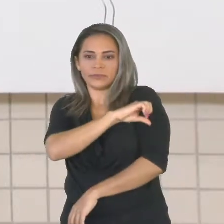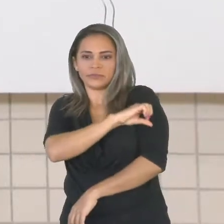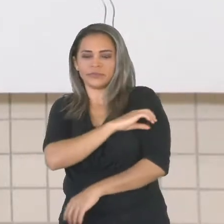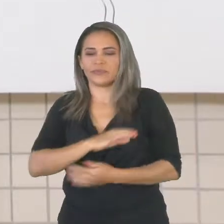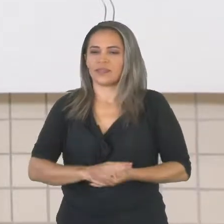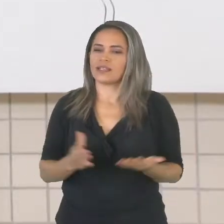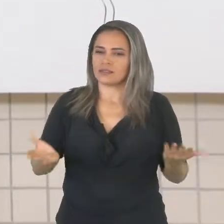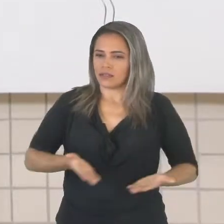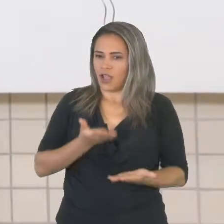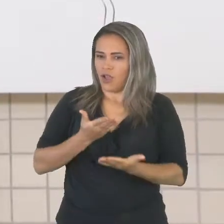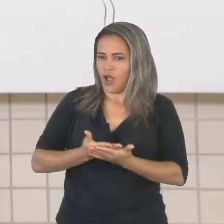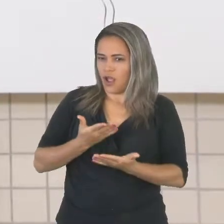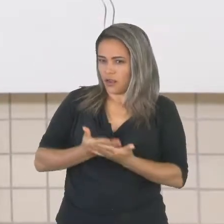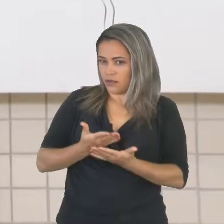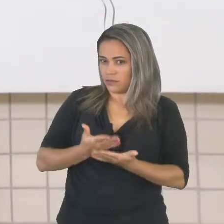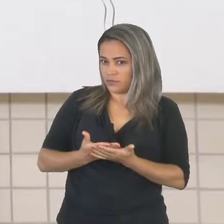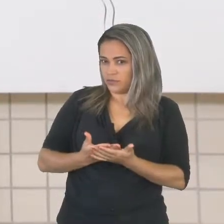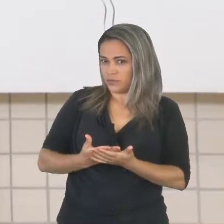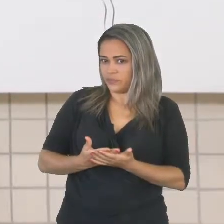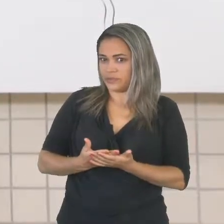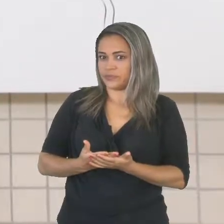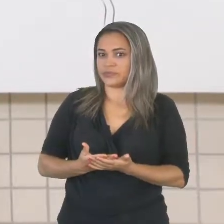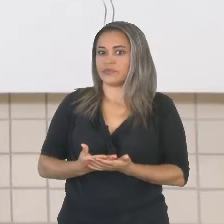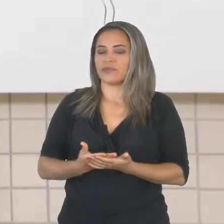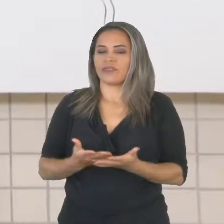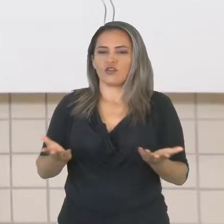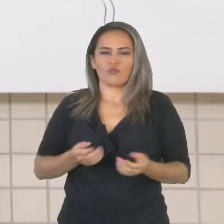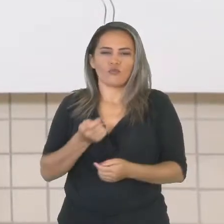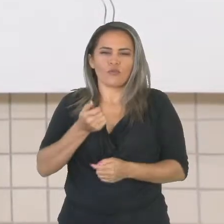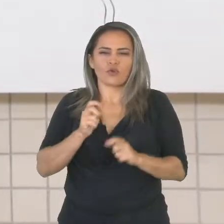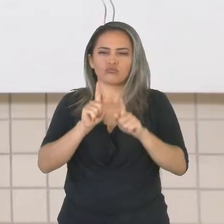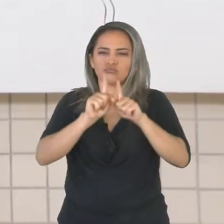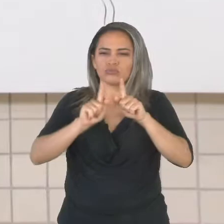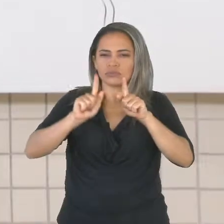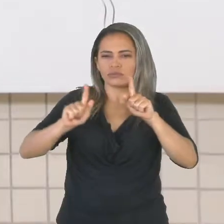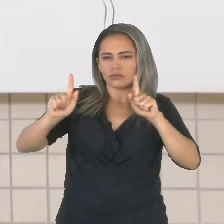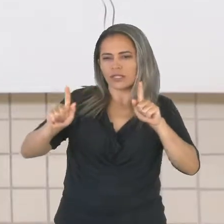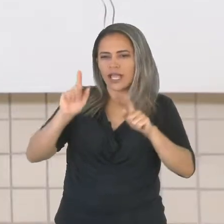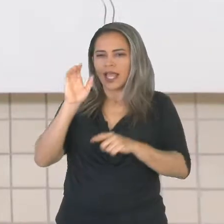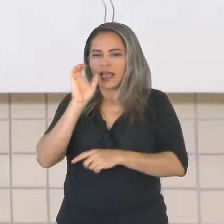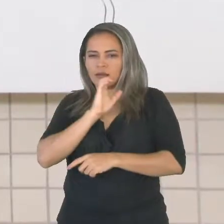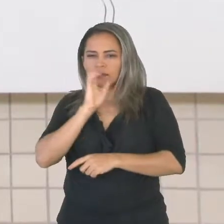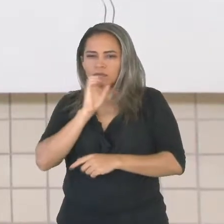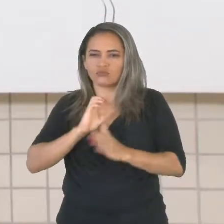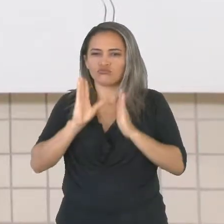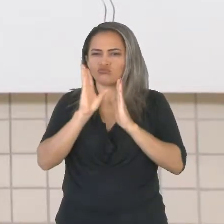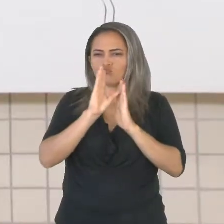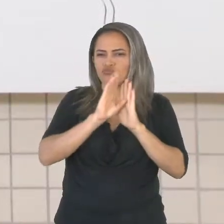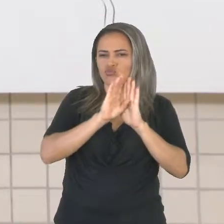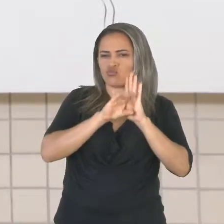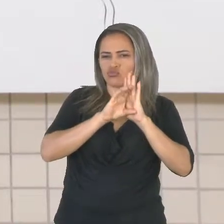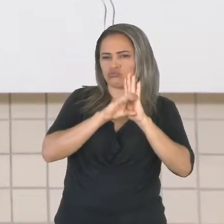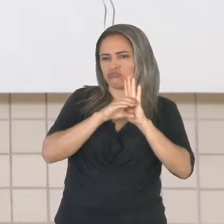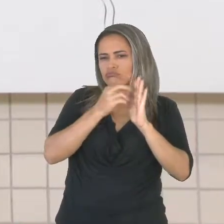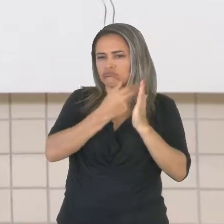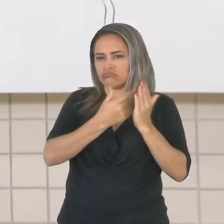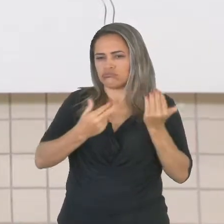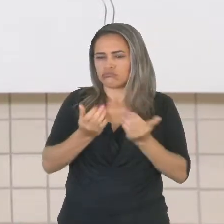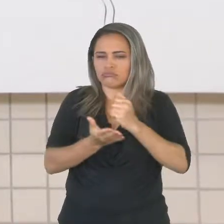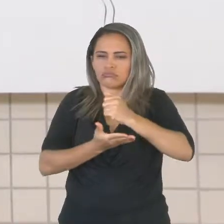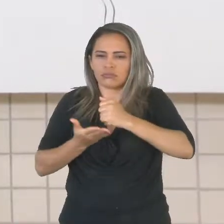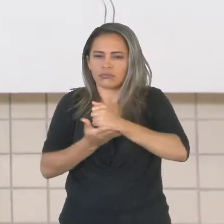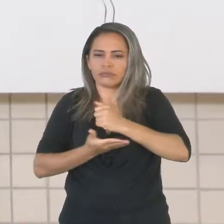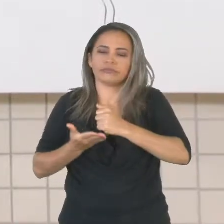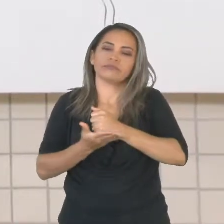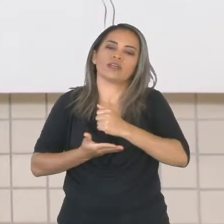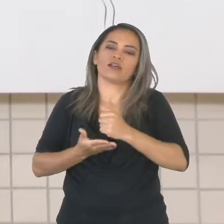extra, na quarta aula extra, nós vamos estudar um pouquinho sobre estatística. Vamos passar rapidamente sobre os conceitos iniciais, ver algum exemplo, porque é um conteúdo